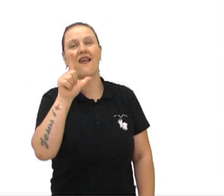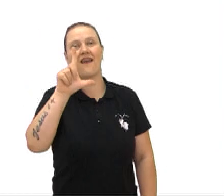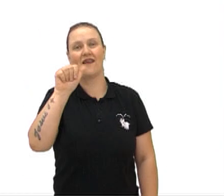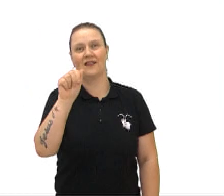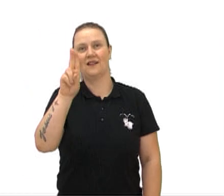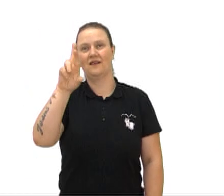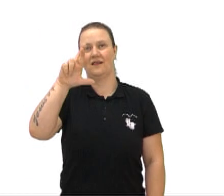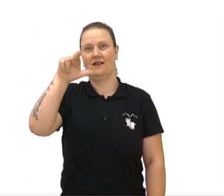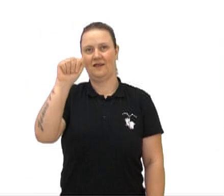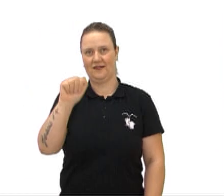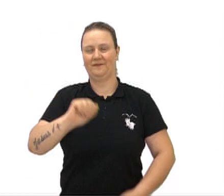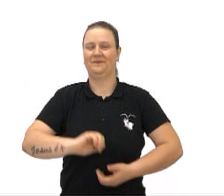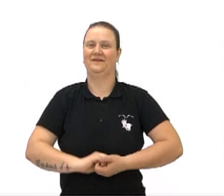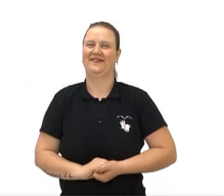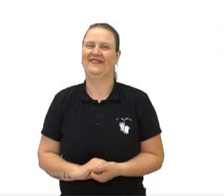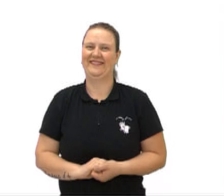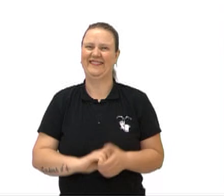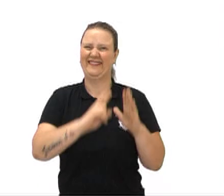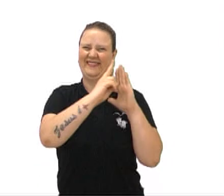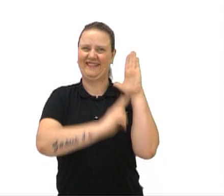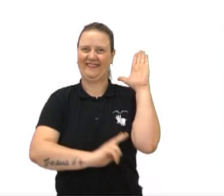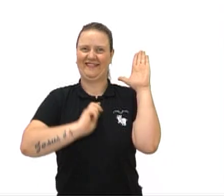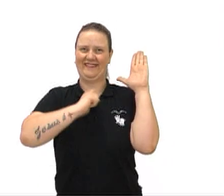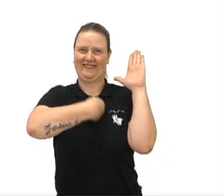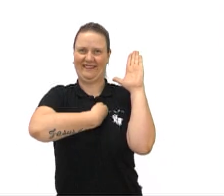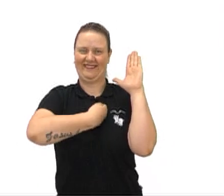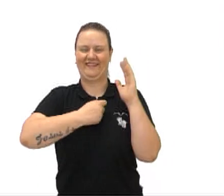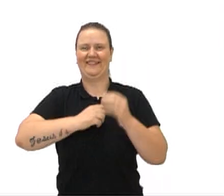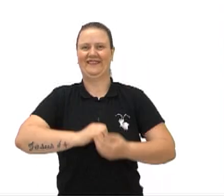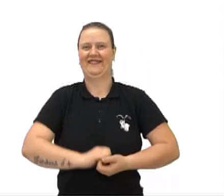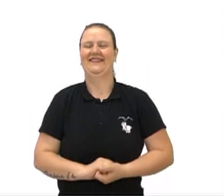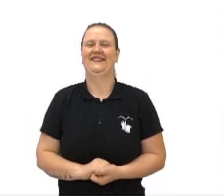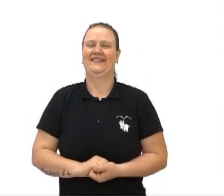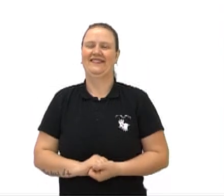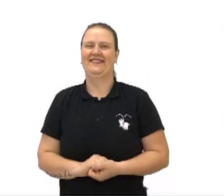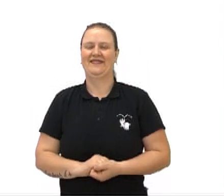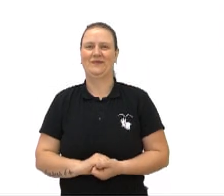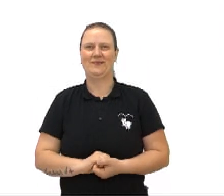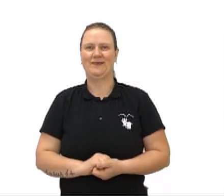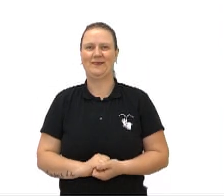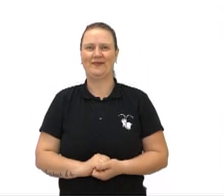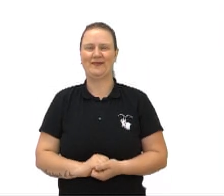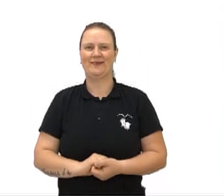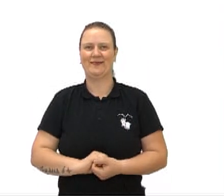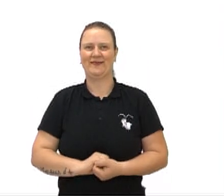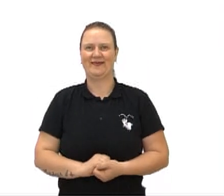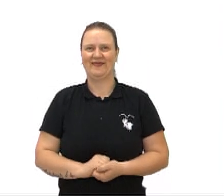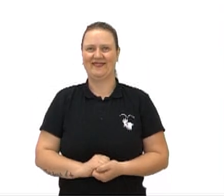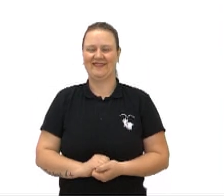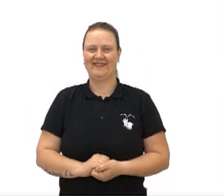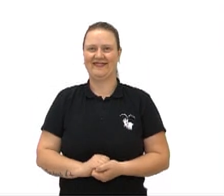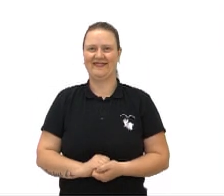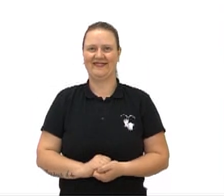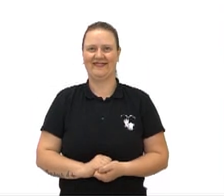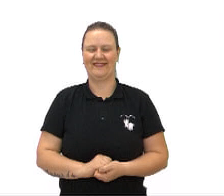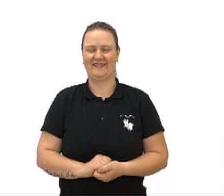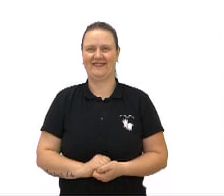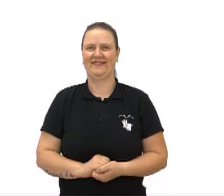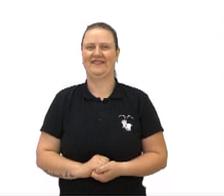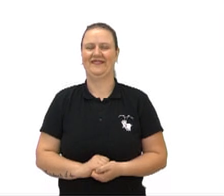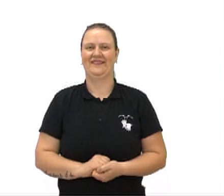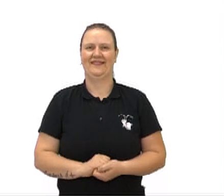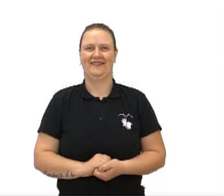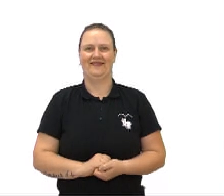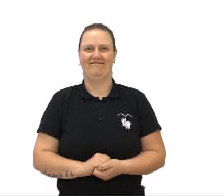Laura, hola Carmen, ¿qué tal? Bien, gracias. Este es Pedro. Hola, ¿cómo te